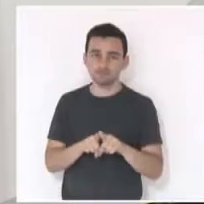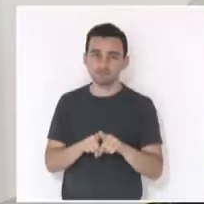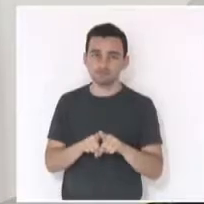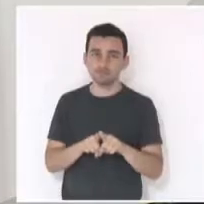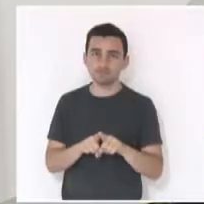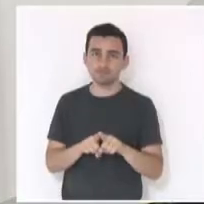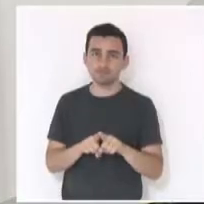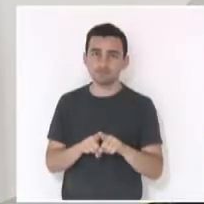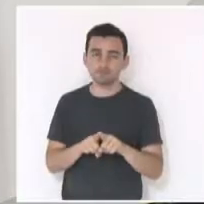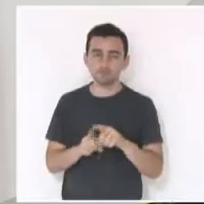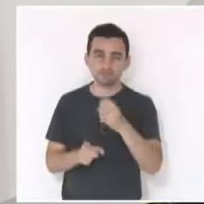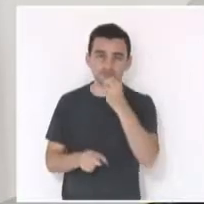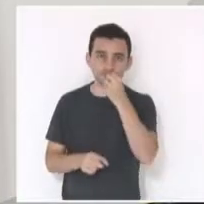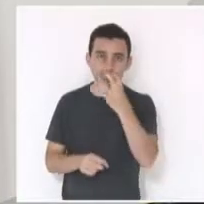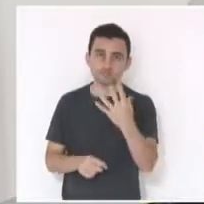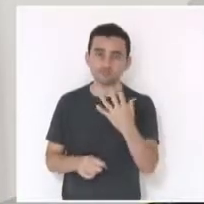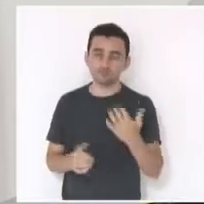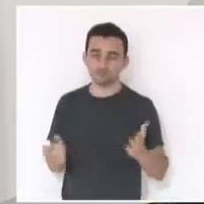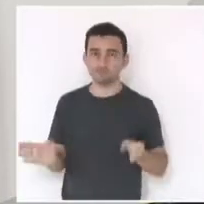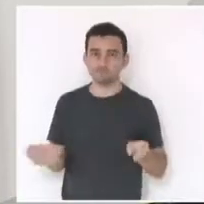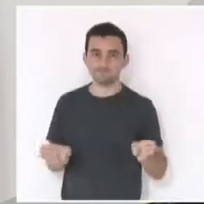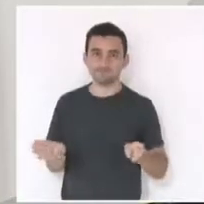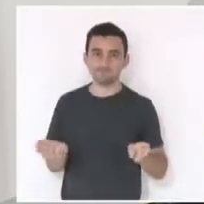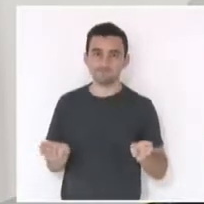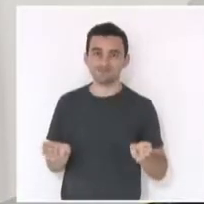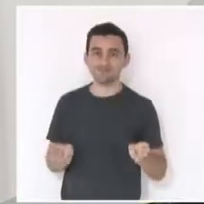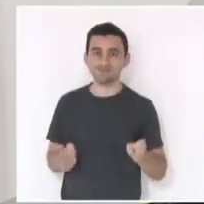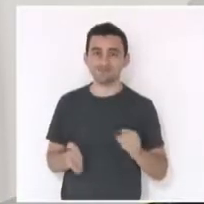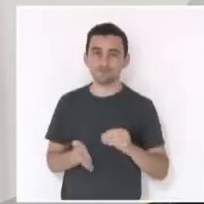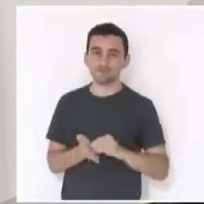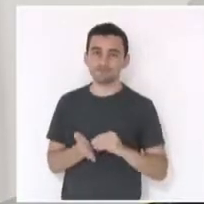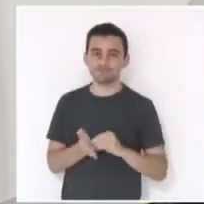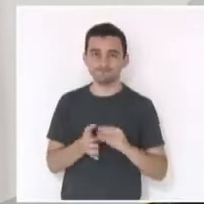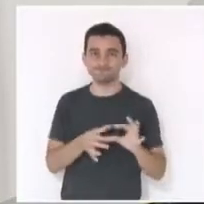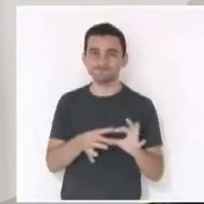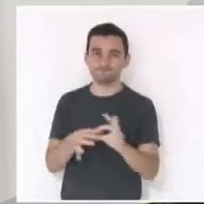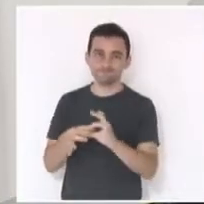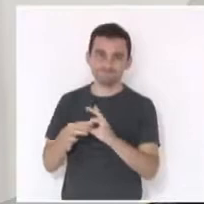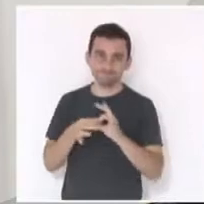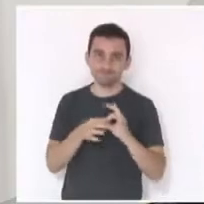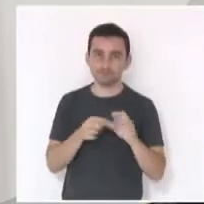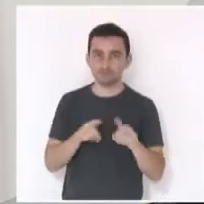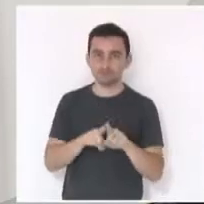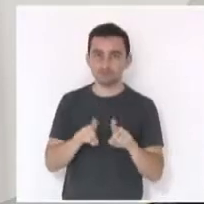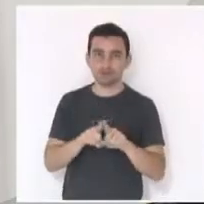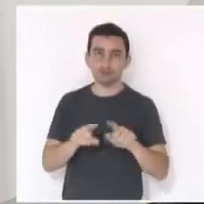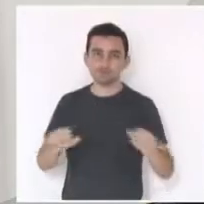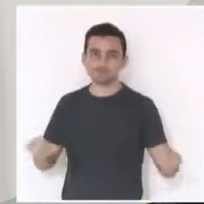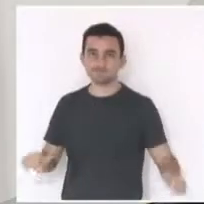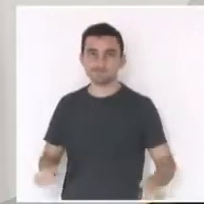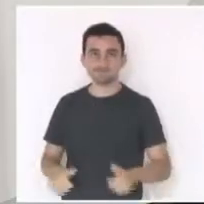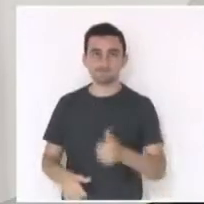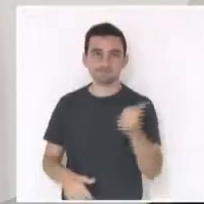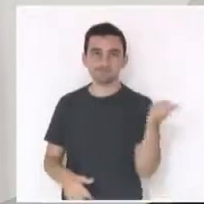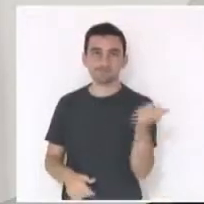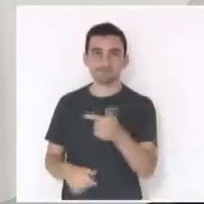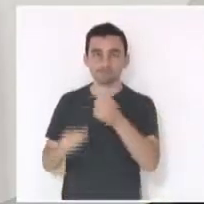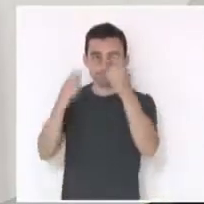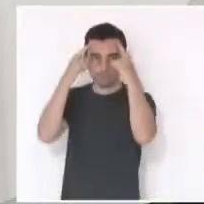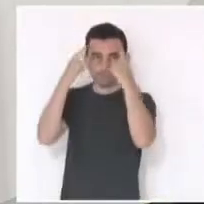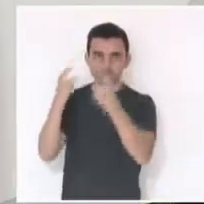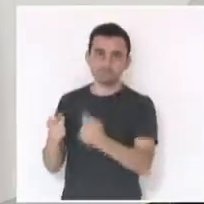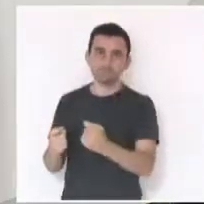em que nós vivemos que é Fraternidade e superação da violência um tema